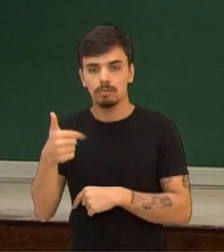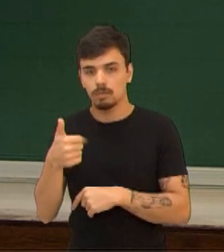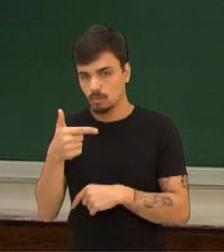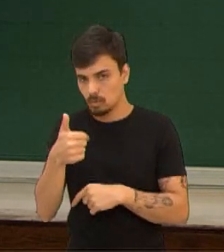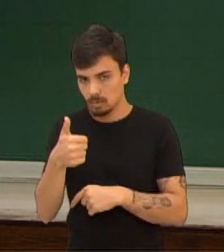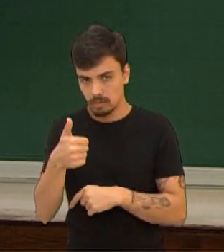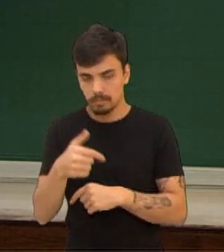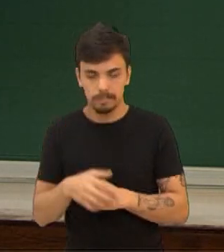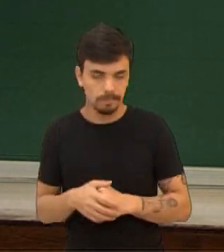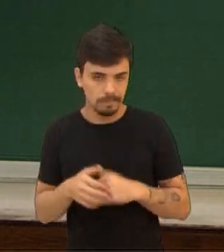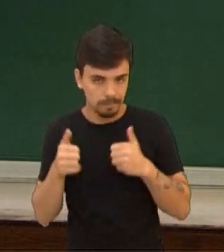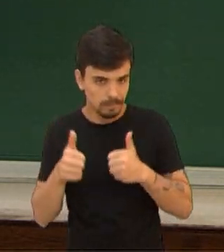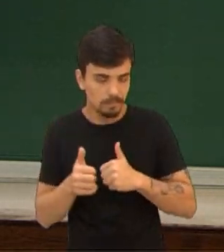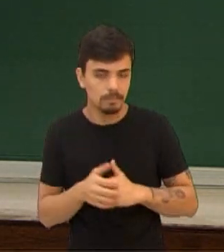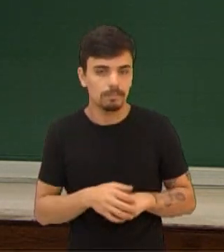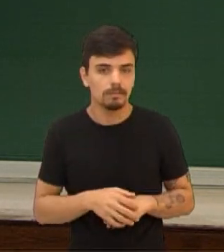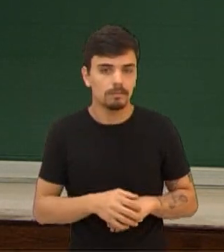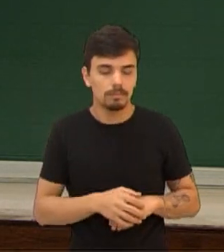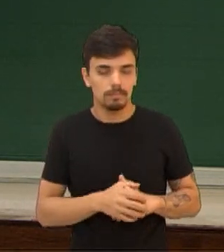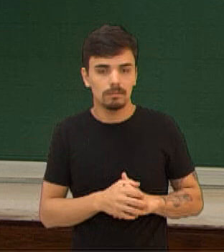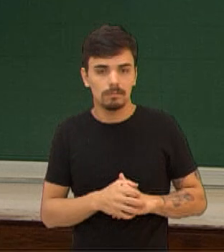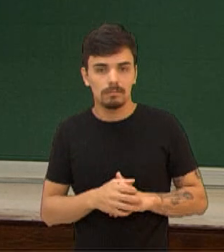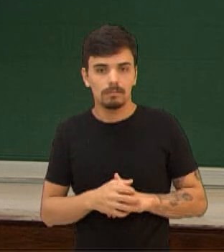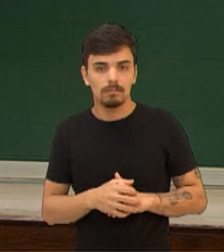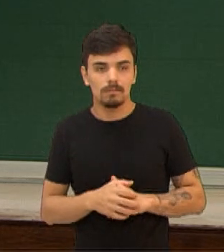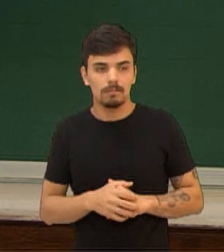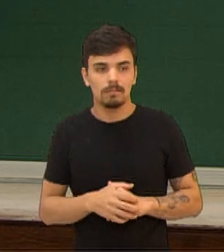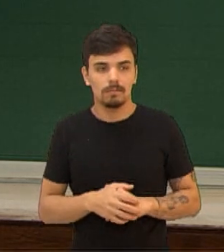12 microfarad. Gente,